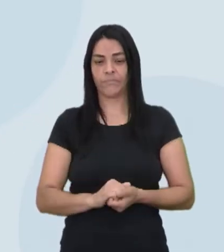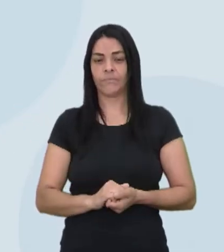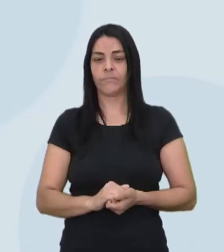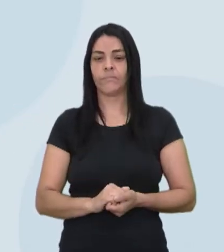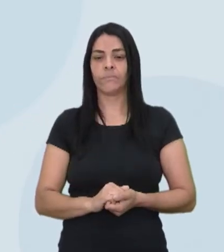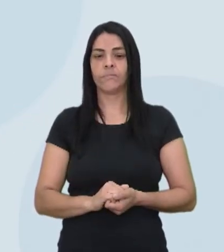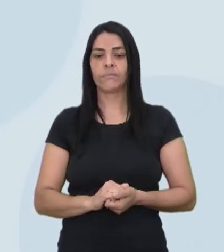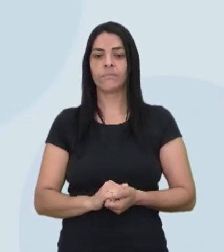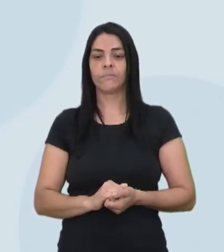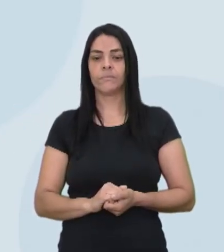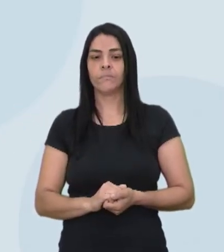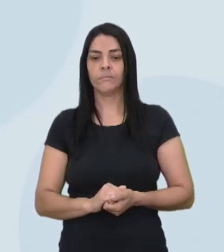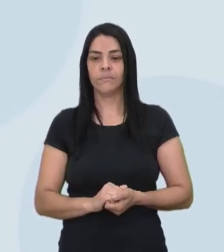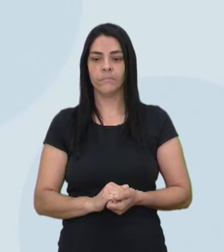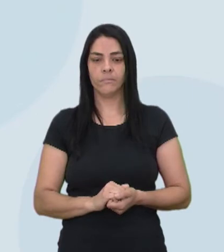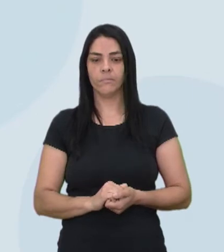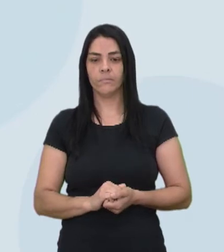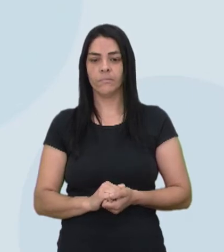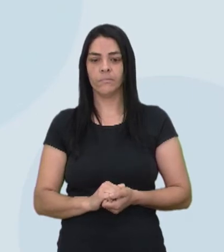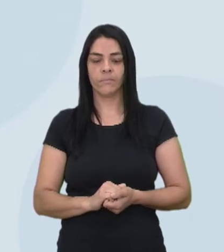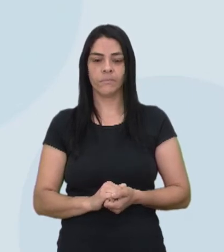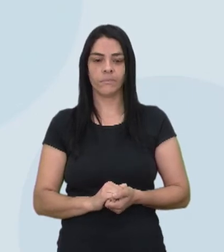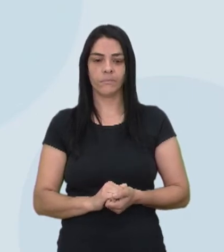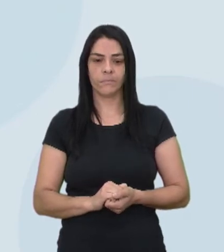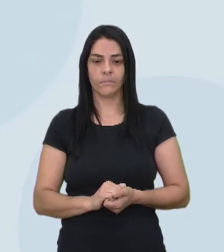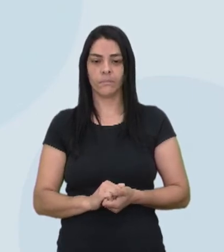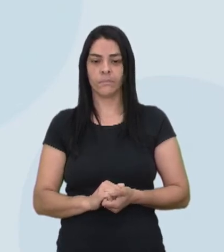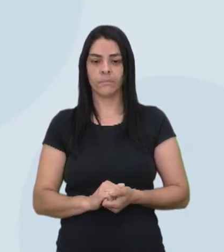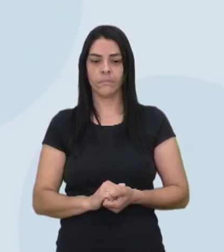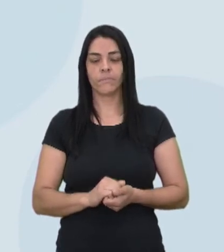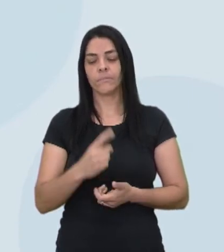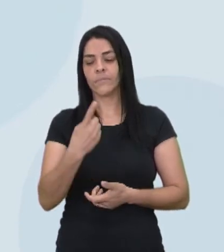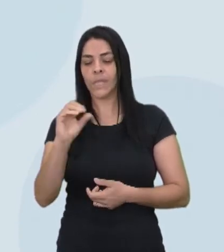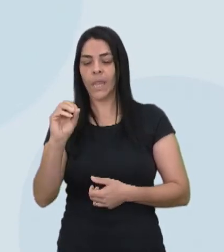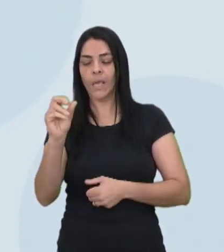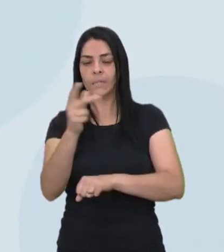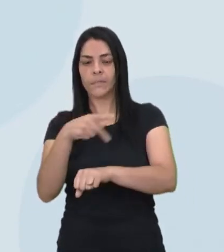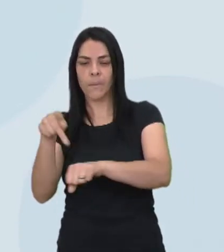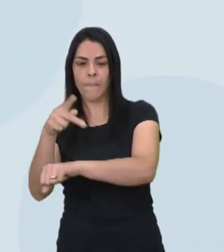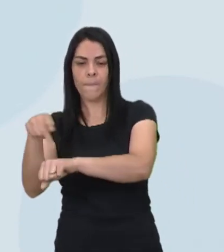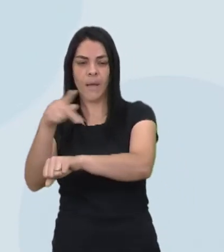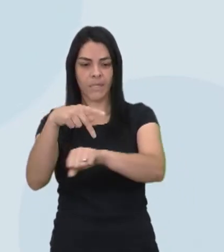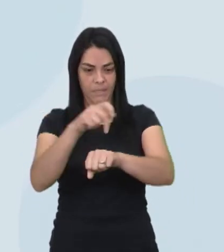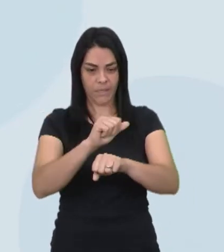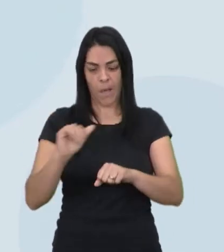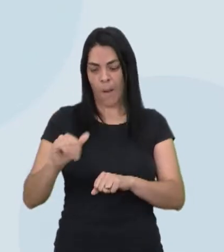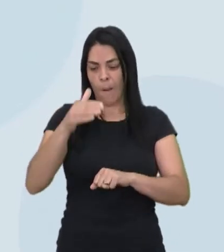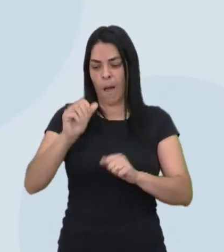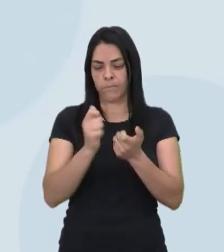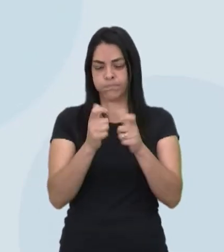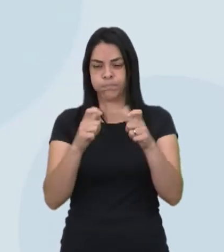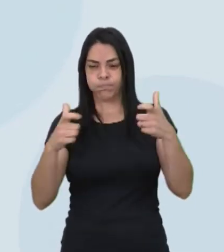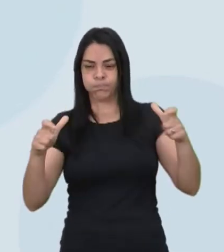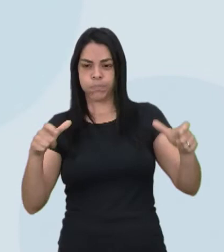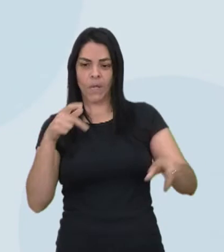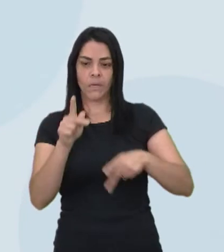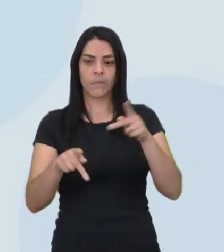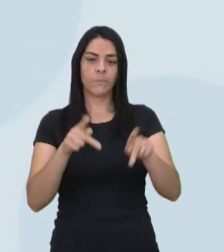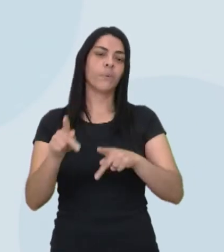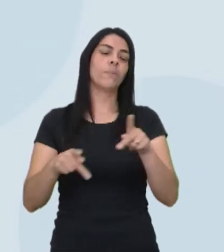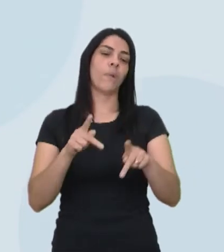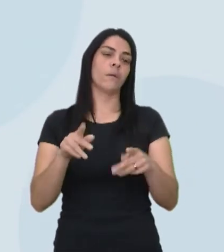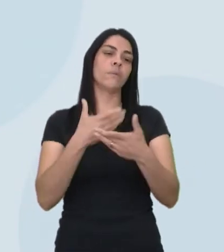3, 4, 5, 6, 7, 8, 9, 10. Exatamente, 10 países, os 10 mais populosos. E a gente tem aí,